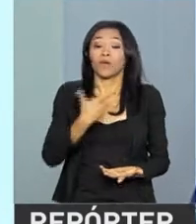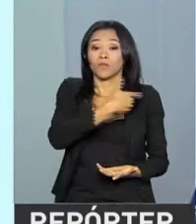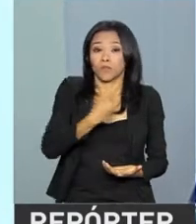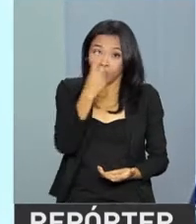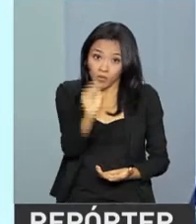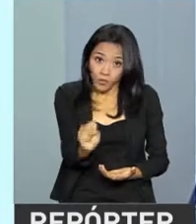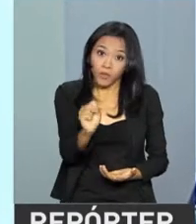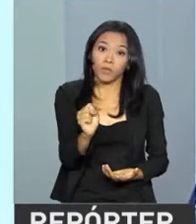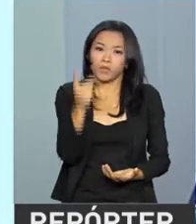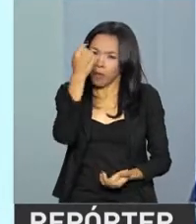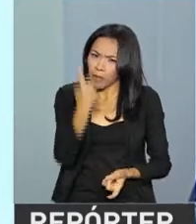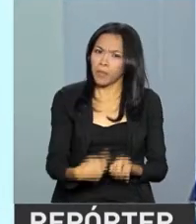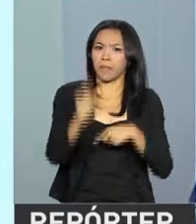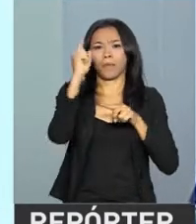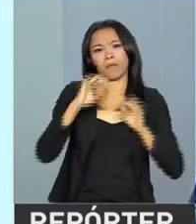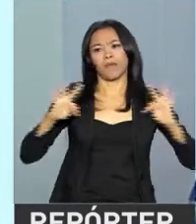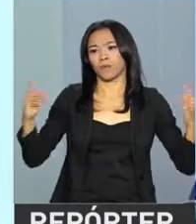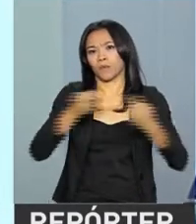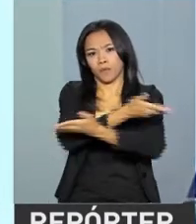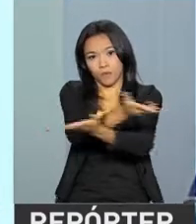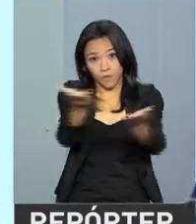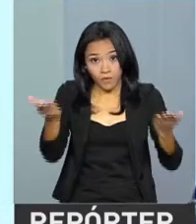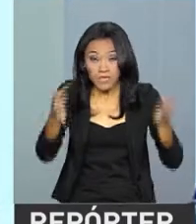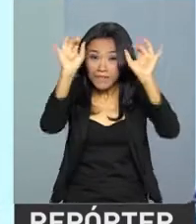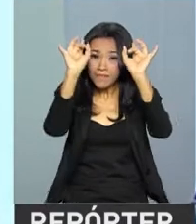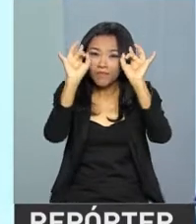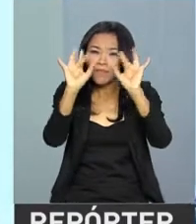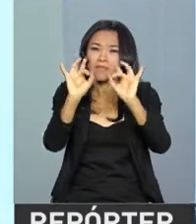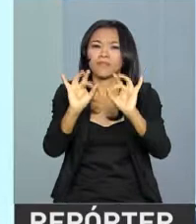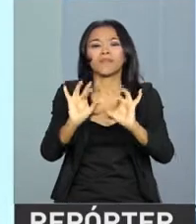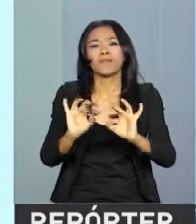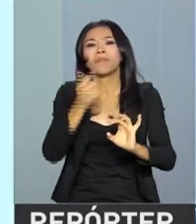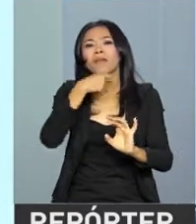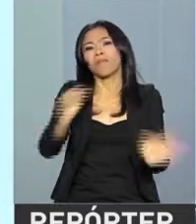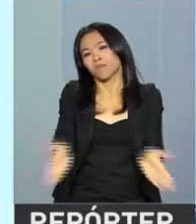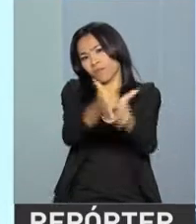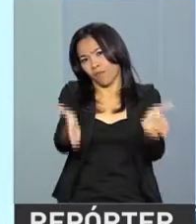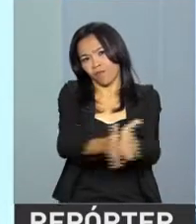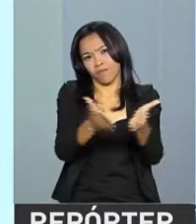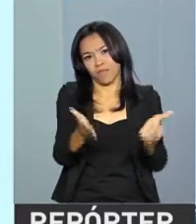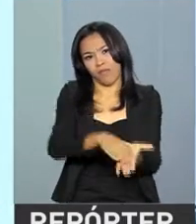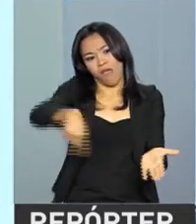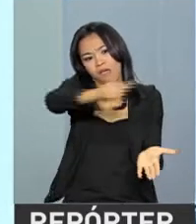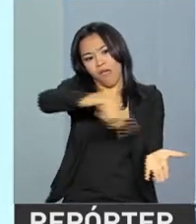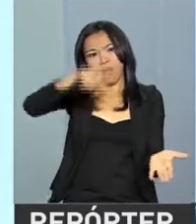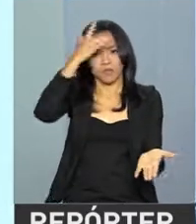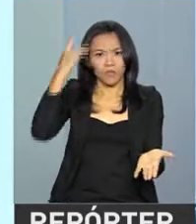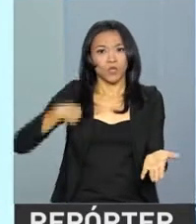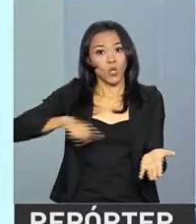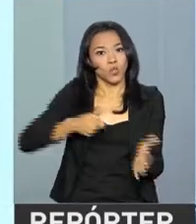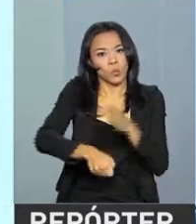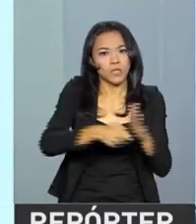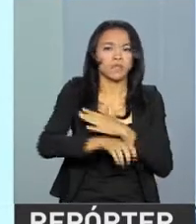2018... muito próspero para todos nós, especialmente para os mais carentes, que são aqueles por quem mais nós lutamos,